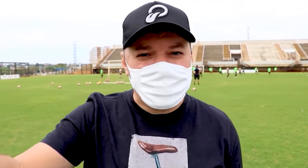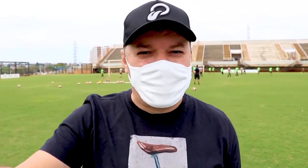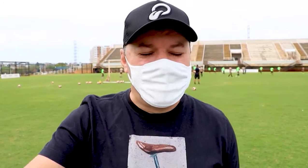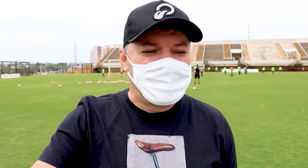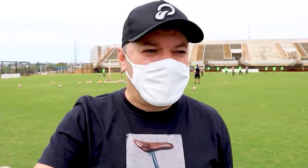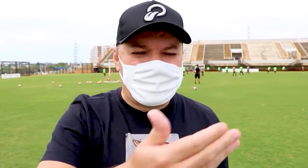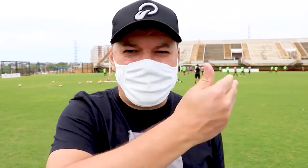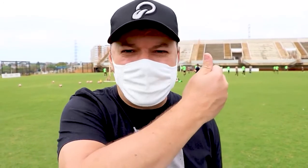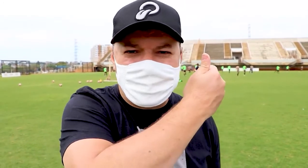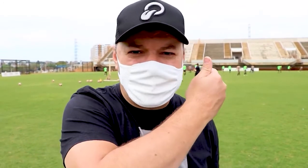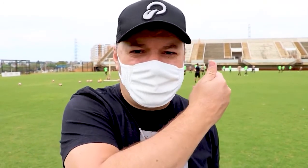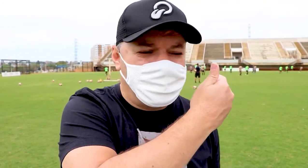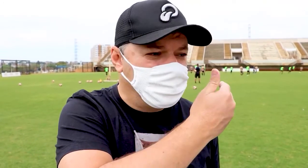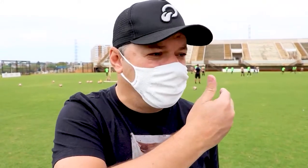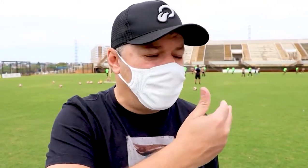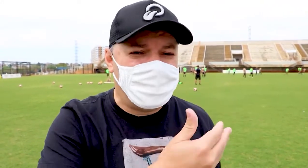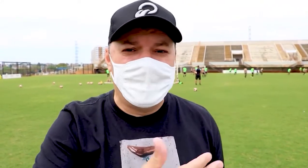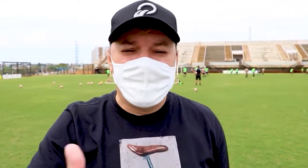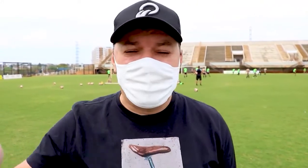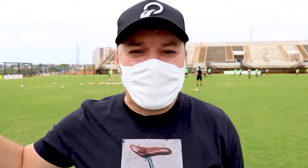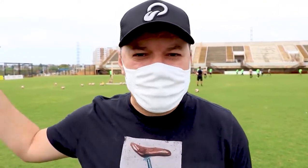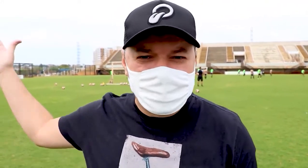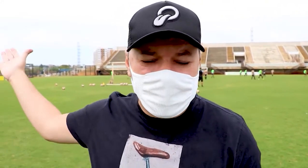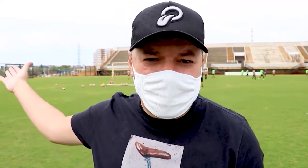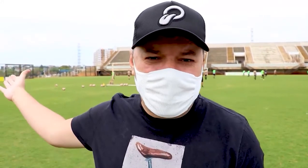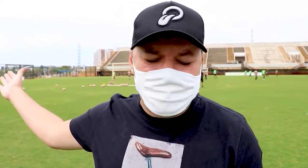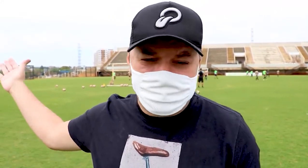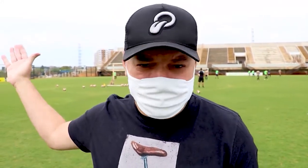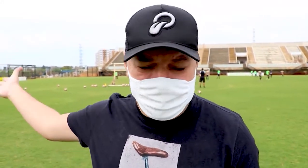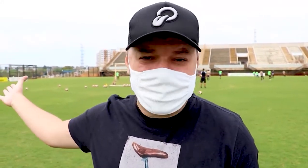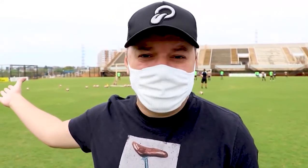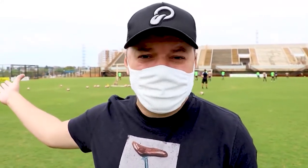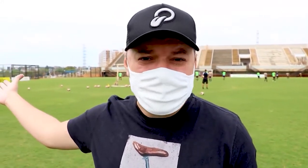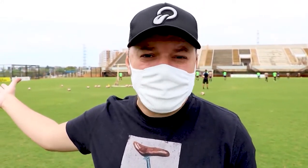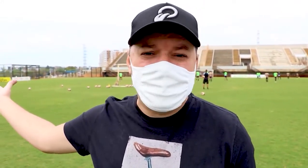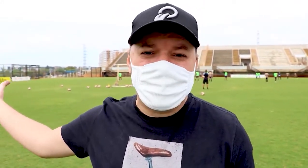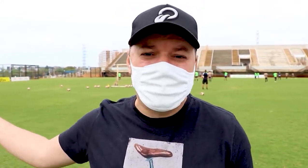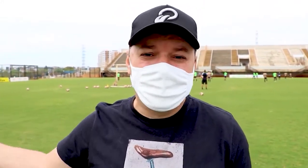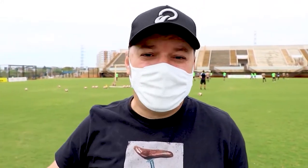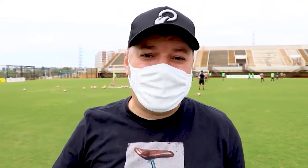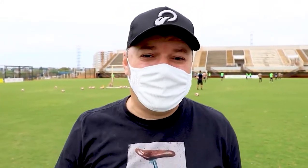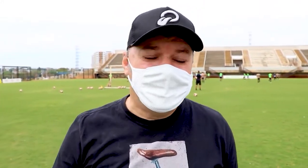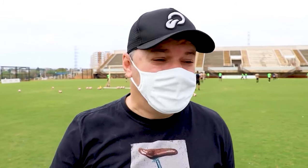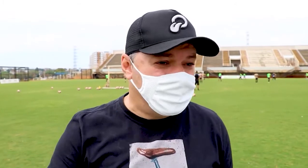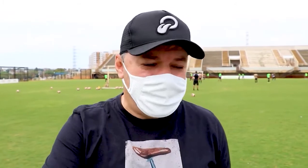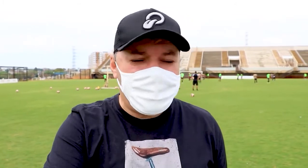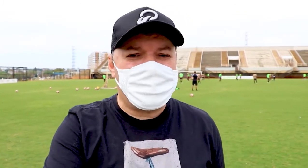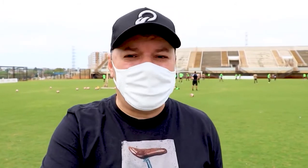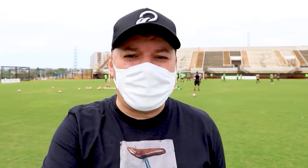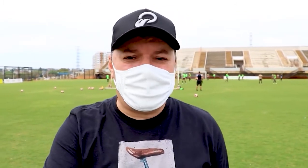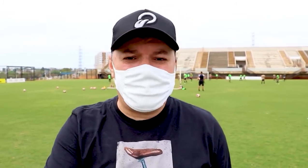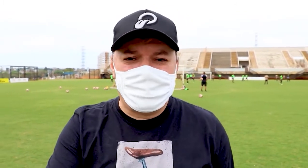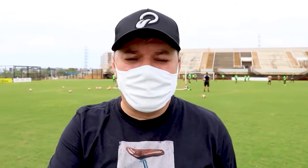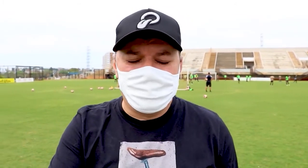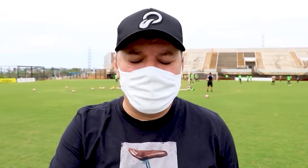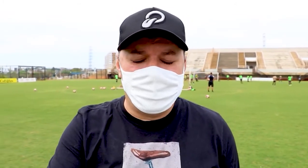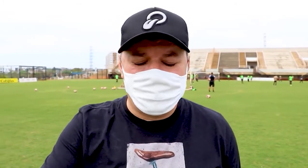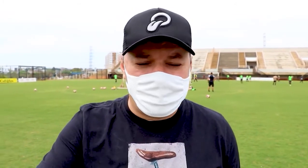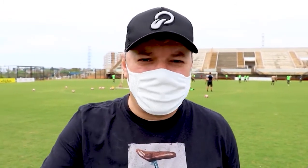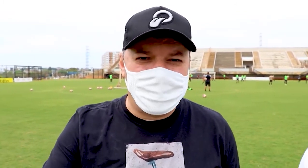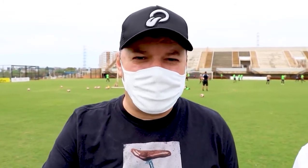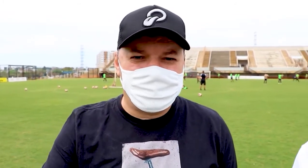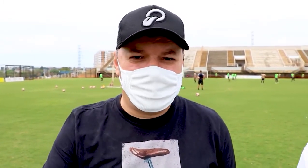e usa as dependências da ferroviária, um campo que está lá para servir principalmente a comunidade e que é aproveitado até pelo